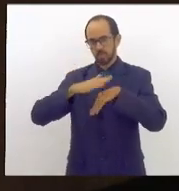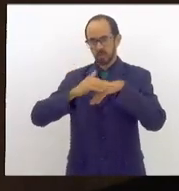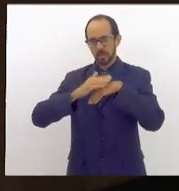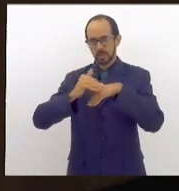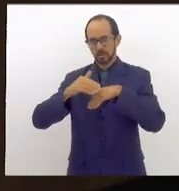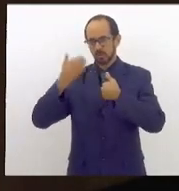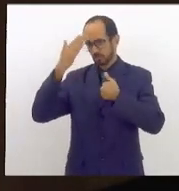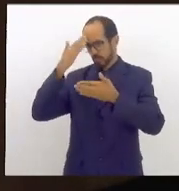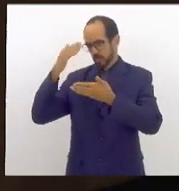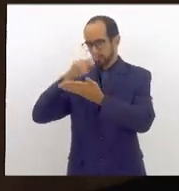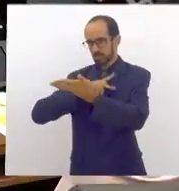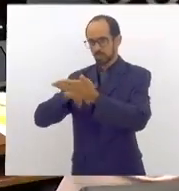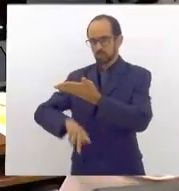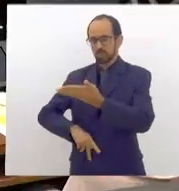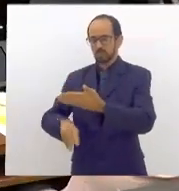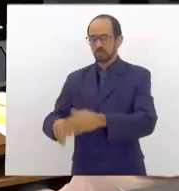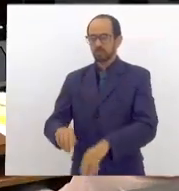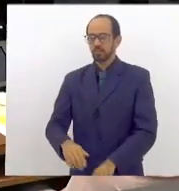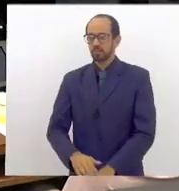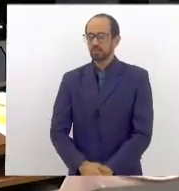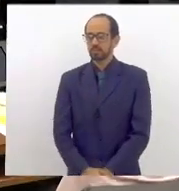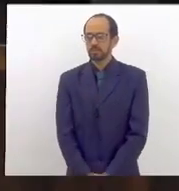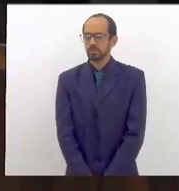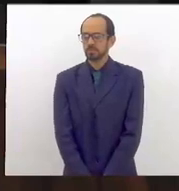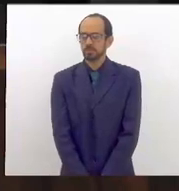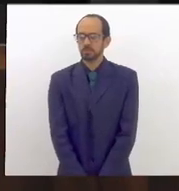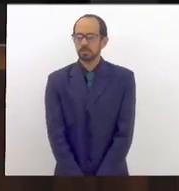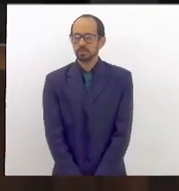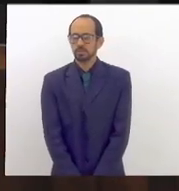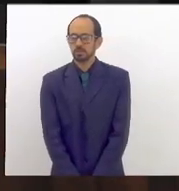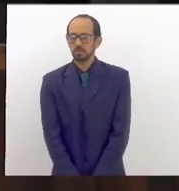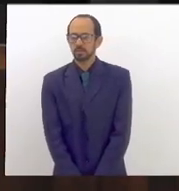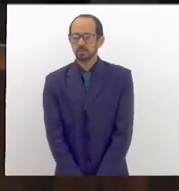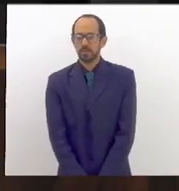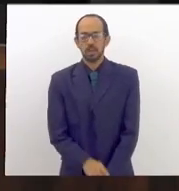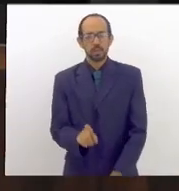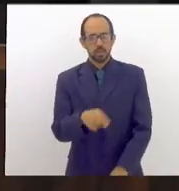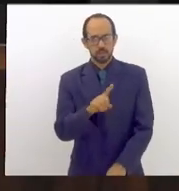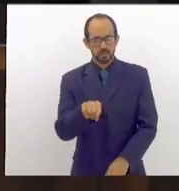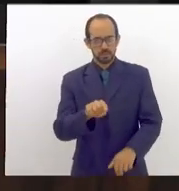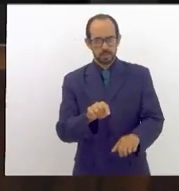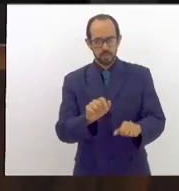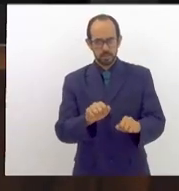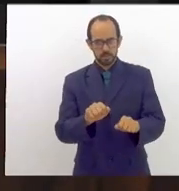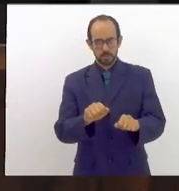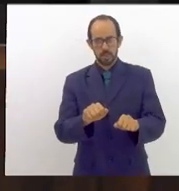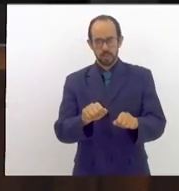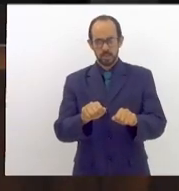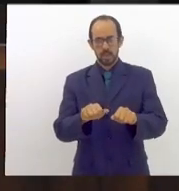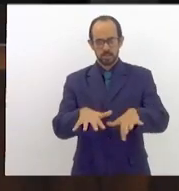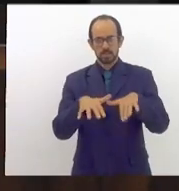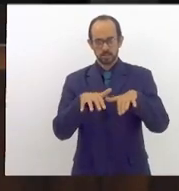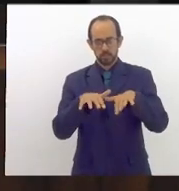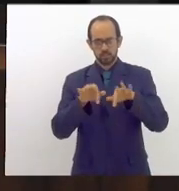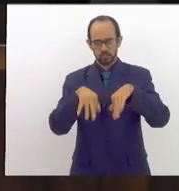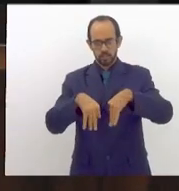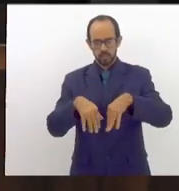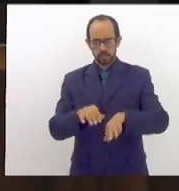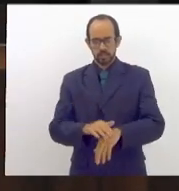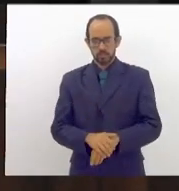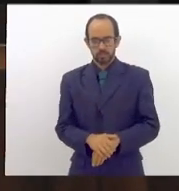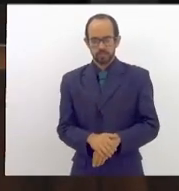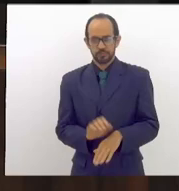Presidente Obrigado a todos obrigado eu tá suspensa a sessão de encerramento e eu antes de